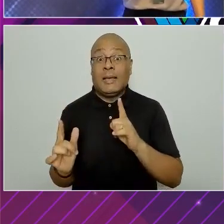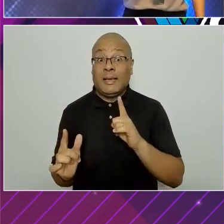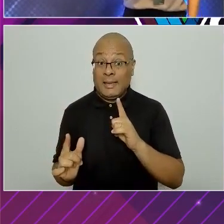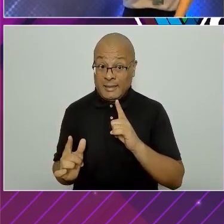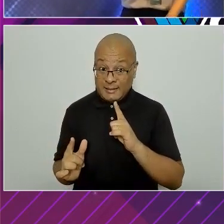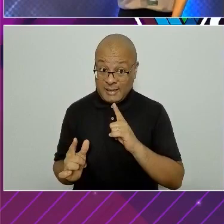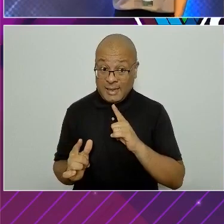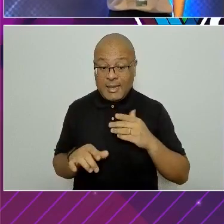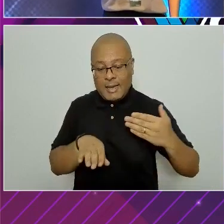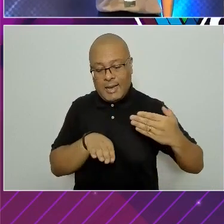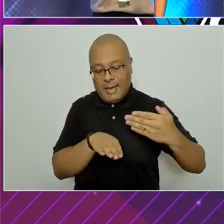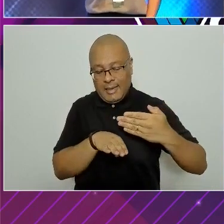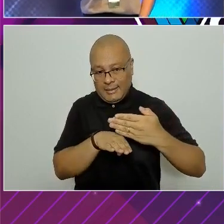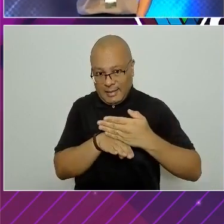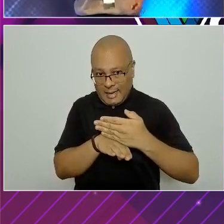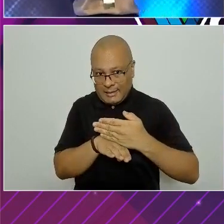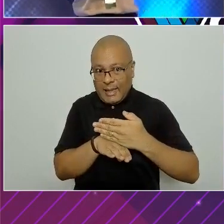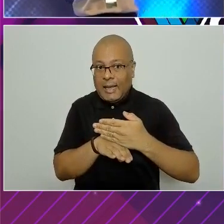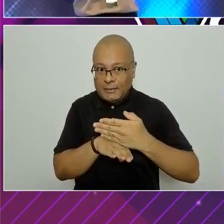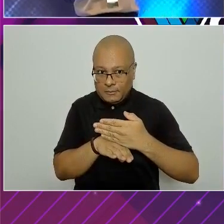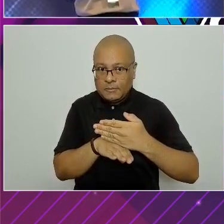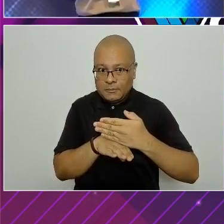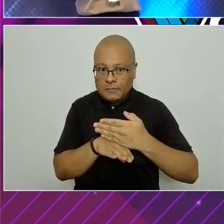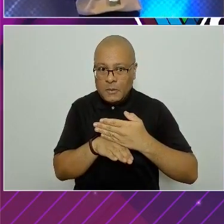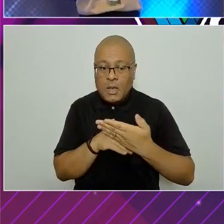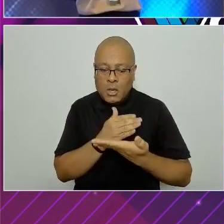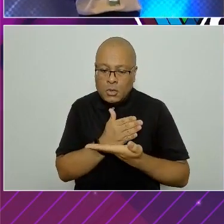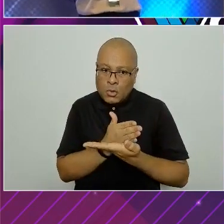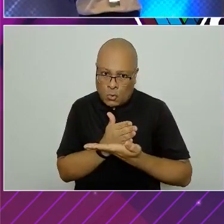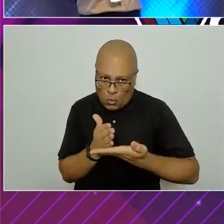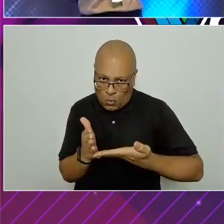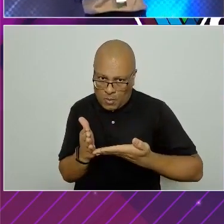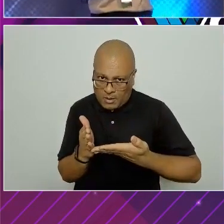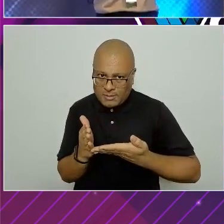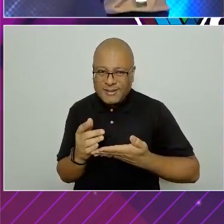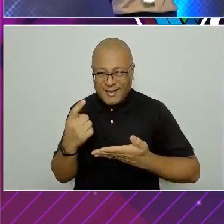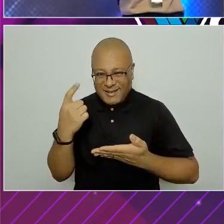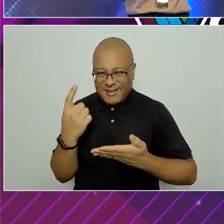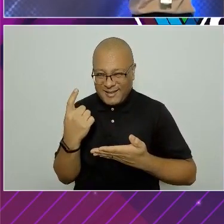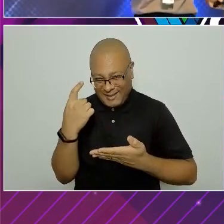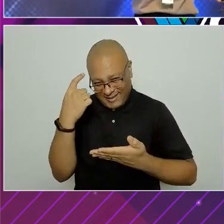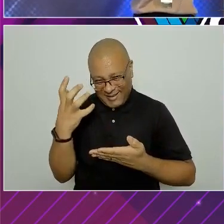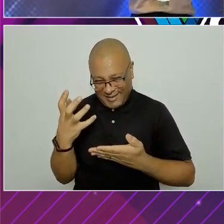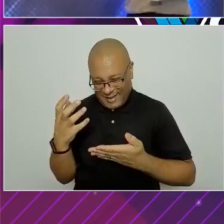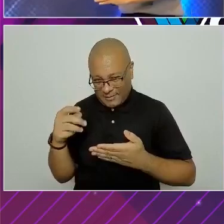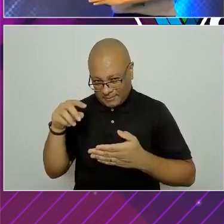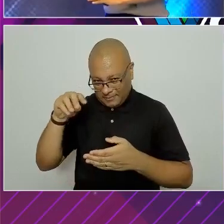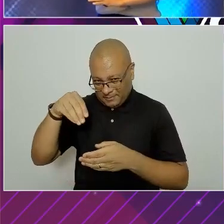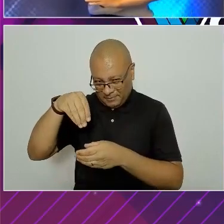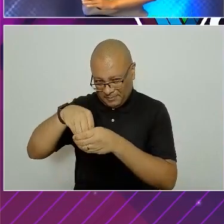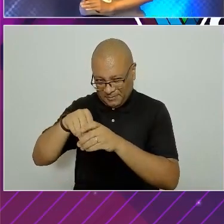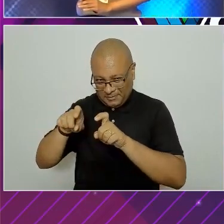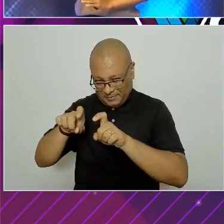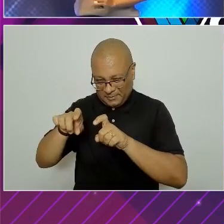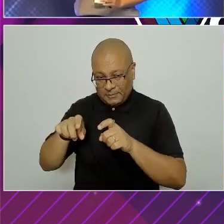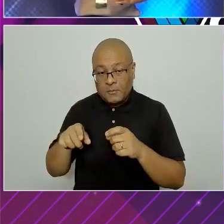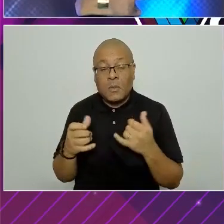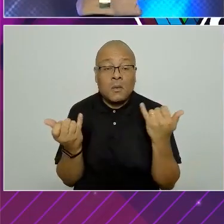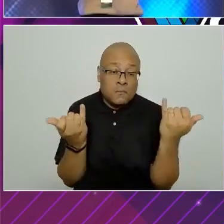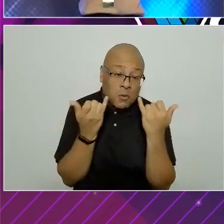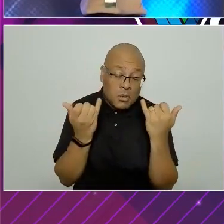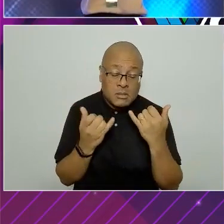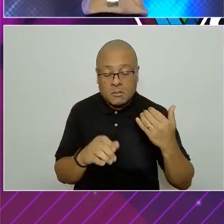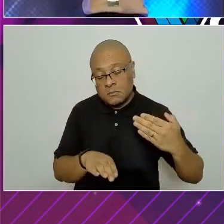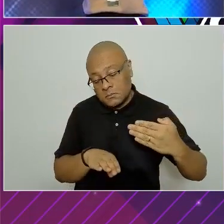de entrada, né, que é a base da estrutura de uma rede neural artificial. Essa camada de entrada, ela vai receber algum tipo de